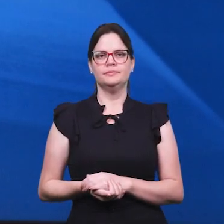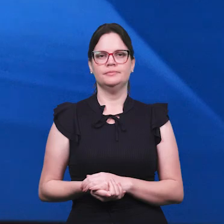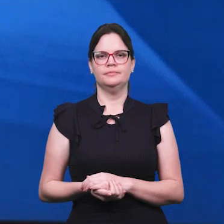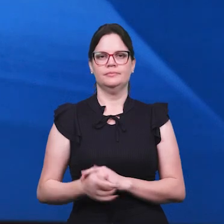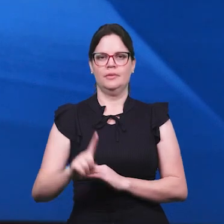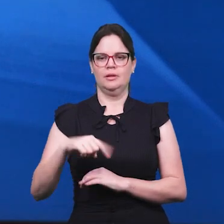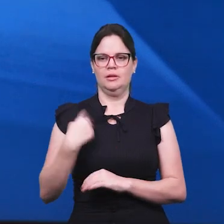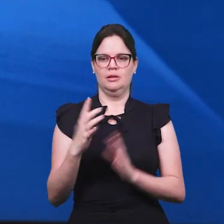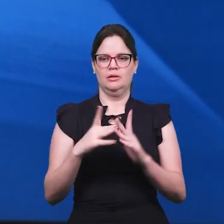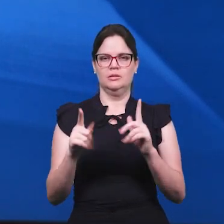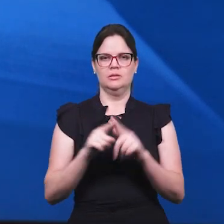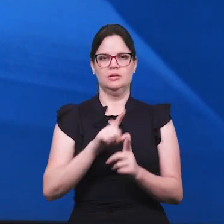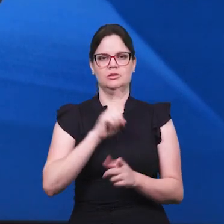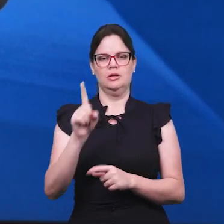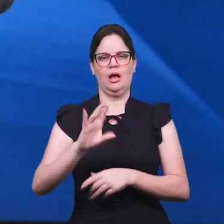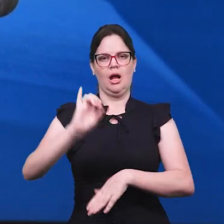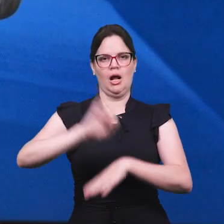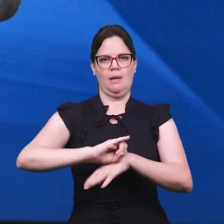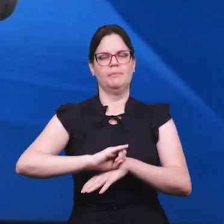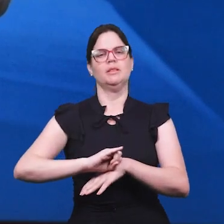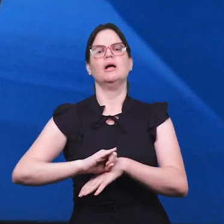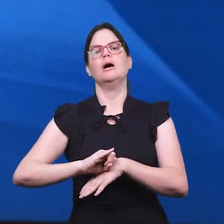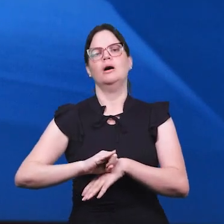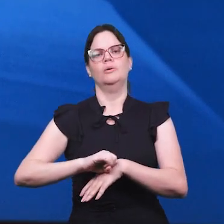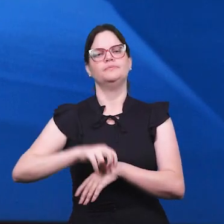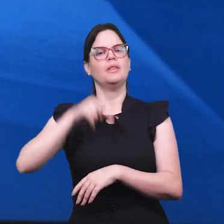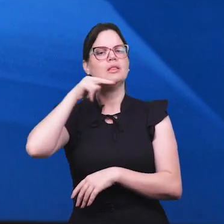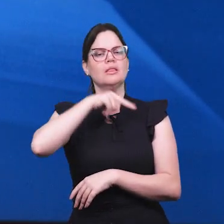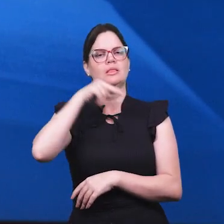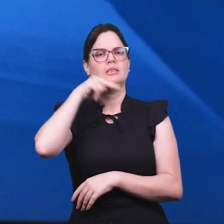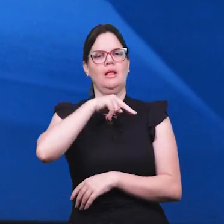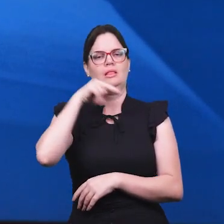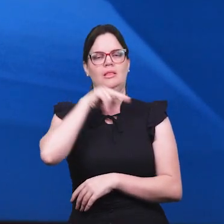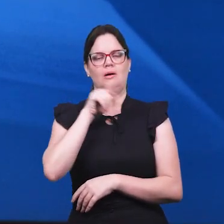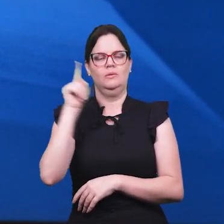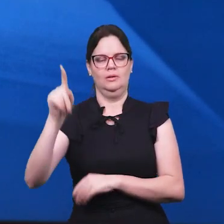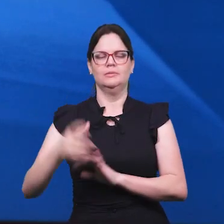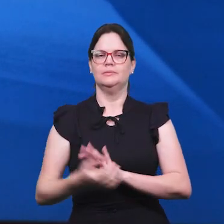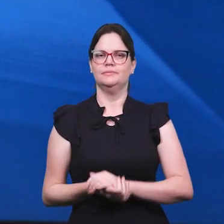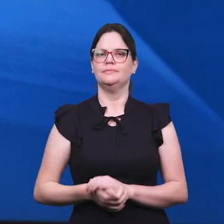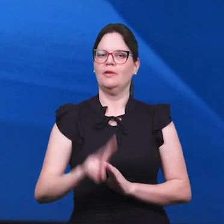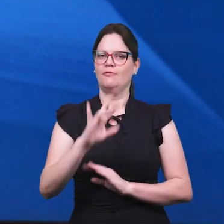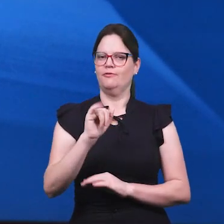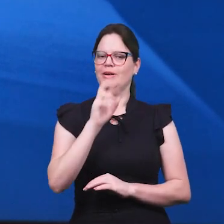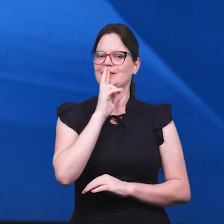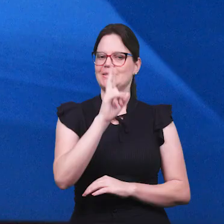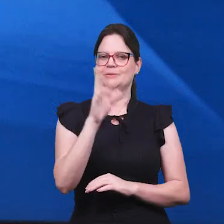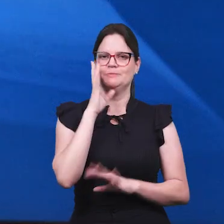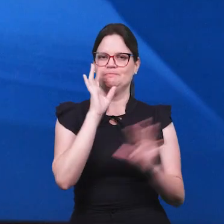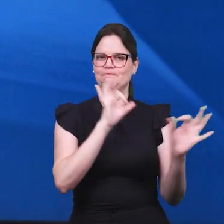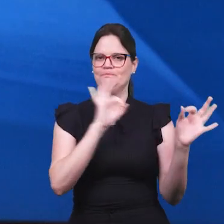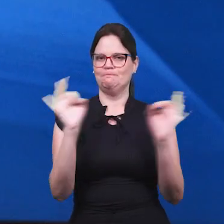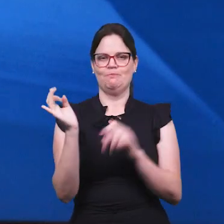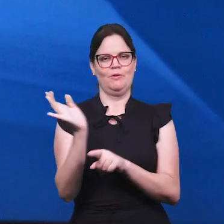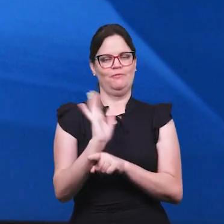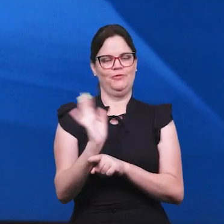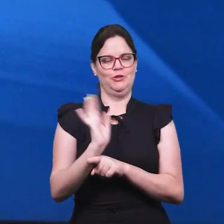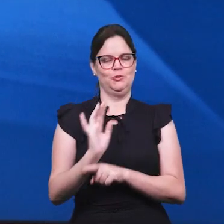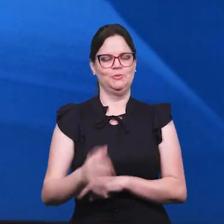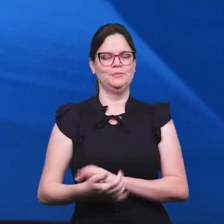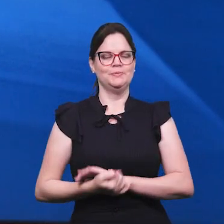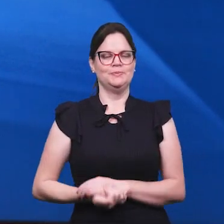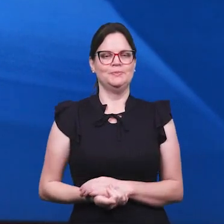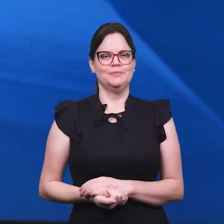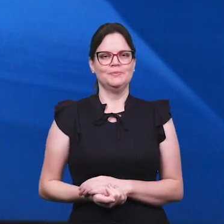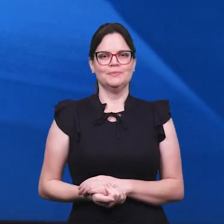o Diego Tenório, ele é jovem, o Diego, né? E ele é da nossa igreja lá da capital, em Natal, capital do